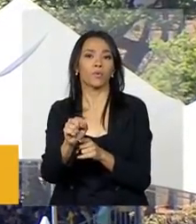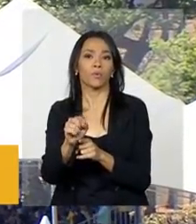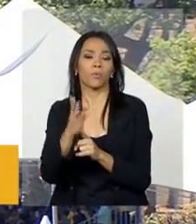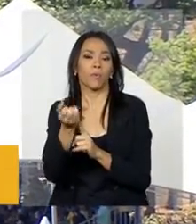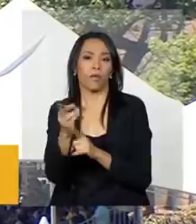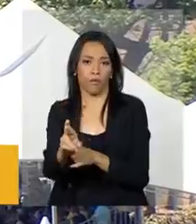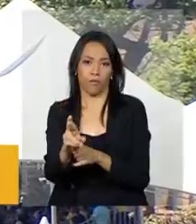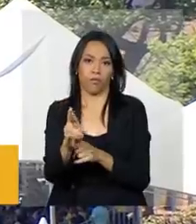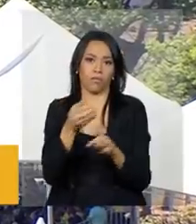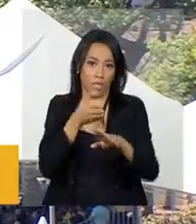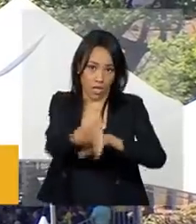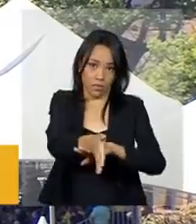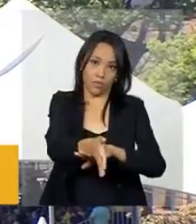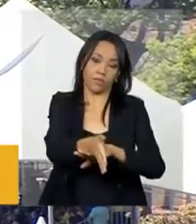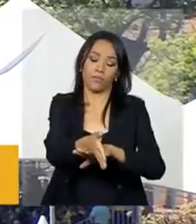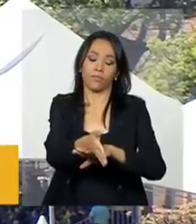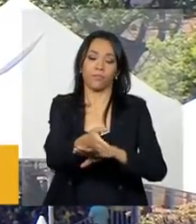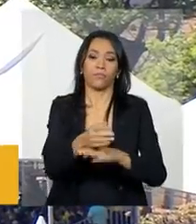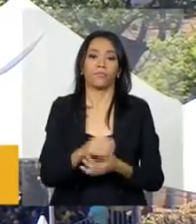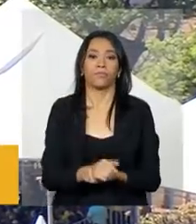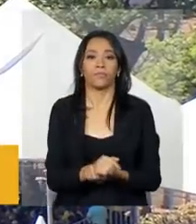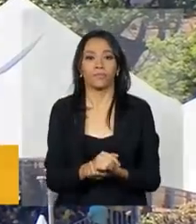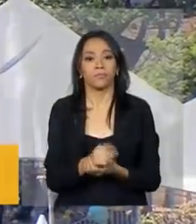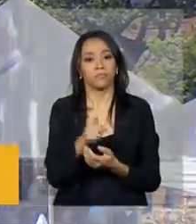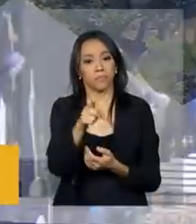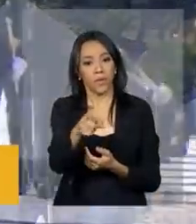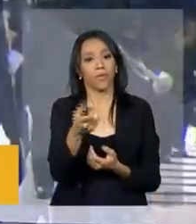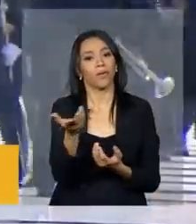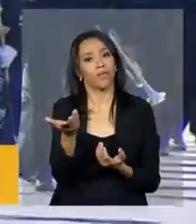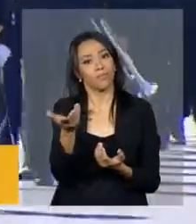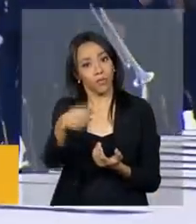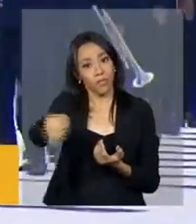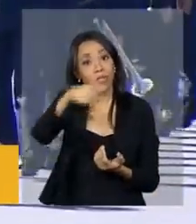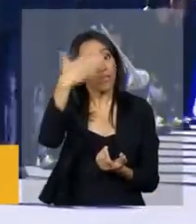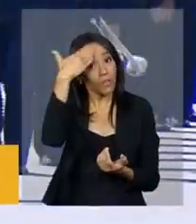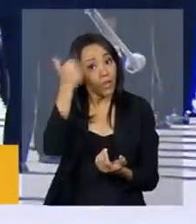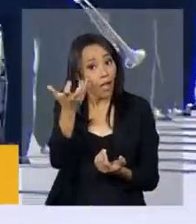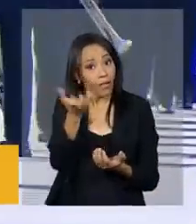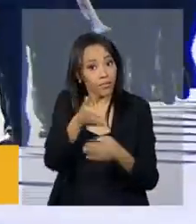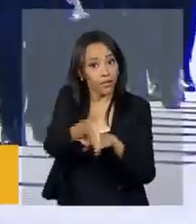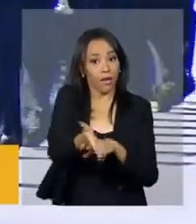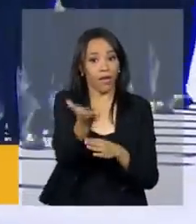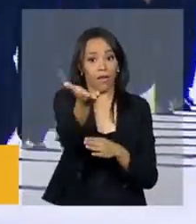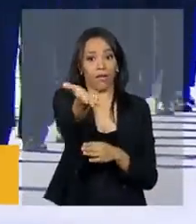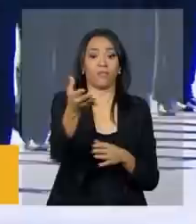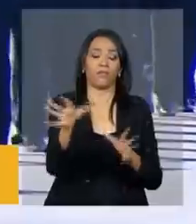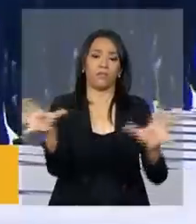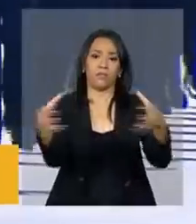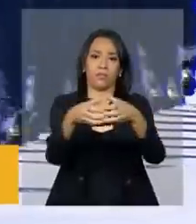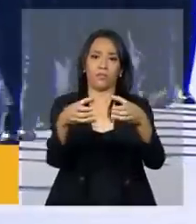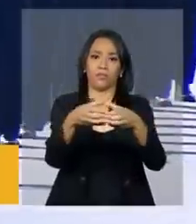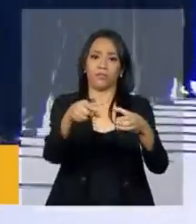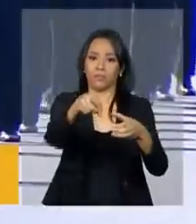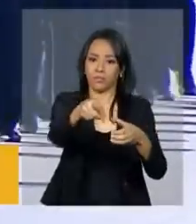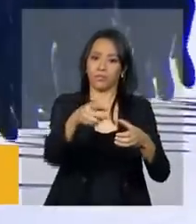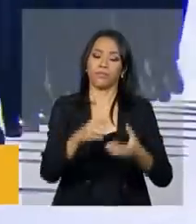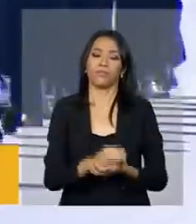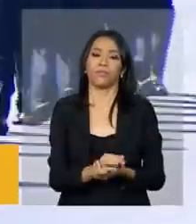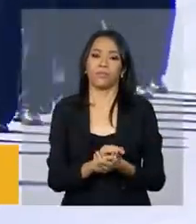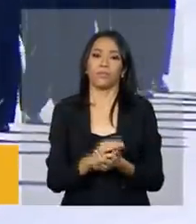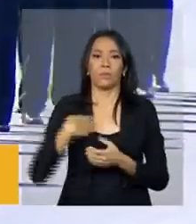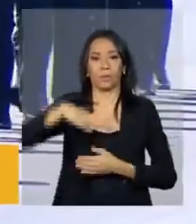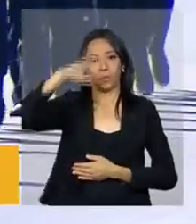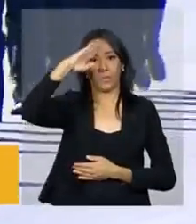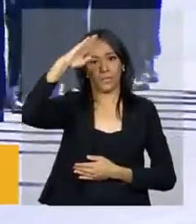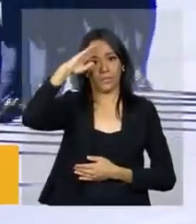www.11rm.eb.mil.br. Coronel Demuth dando serviço, então, aí para quem quer ingressar no desfile aéreo no